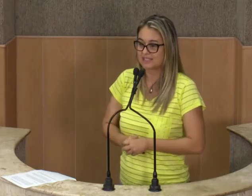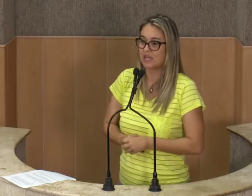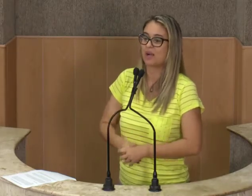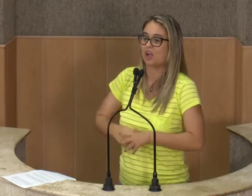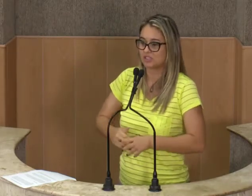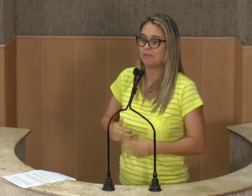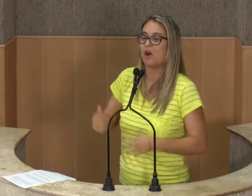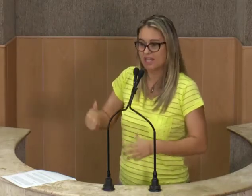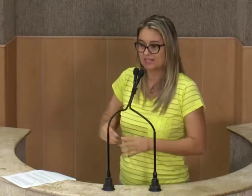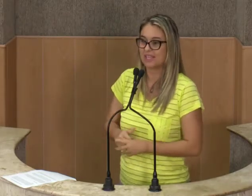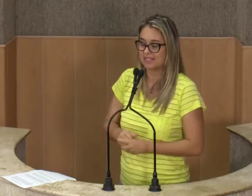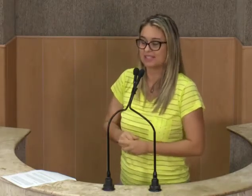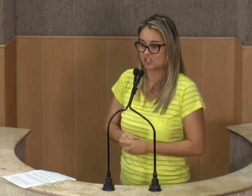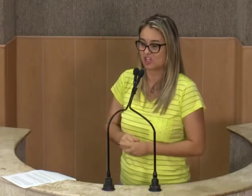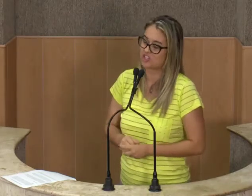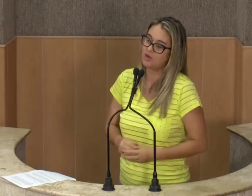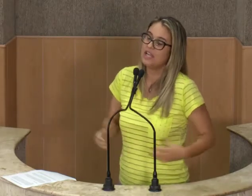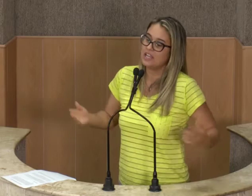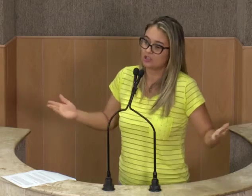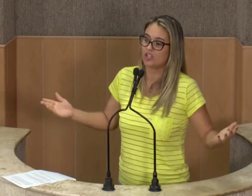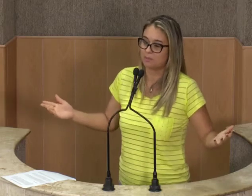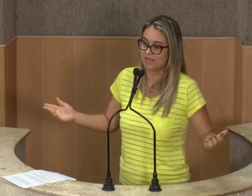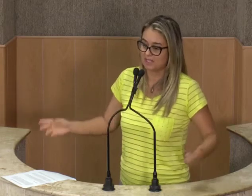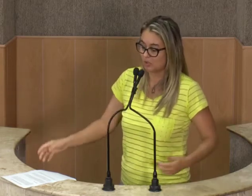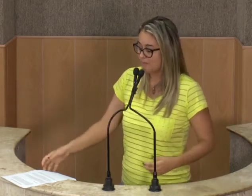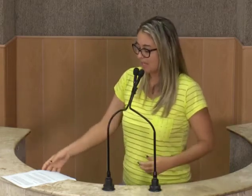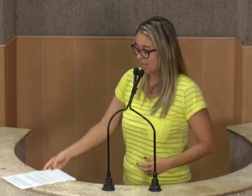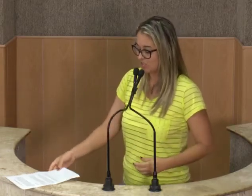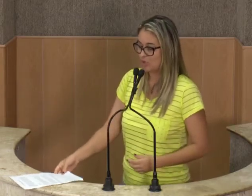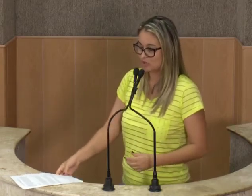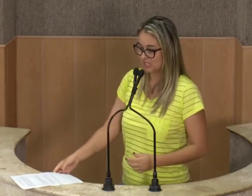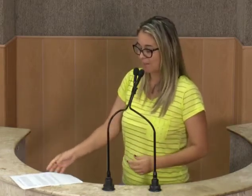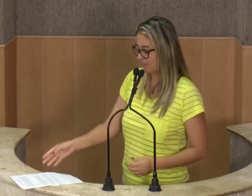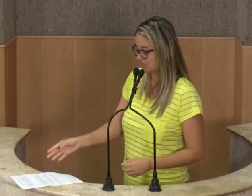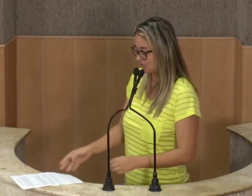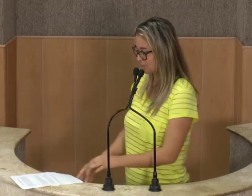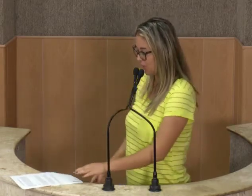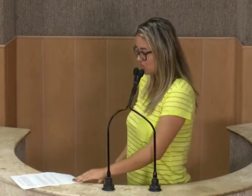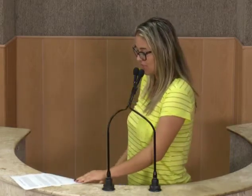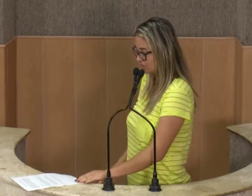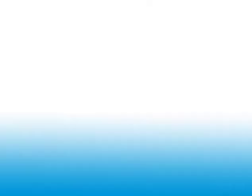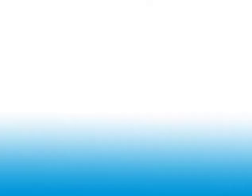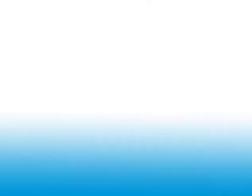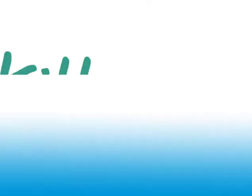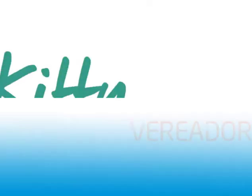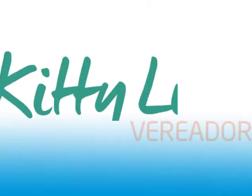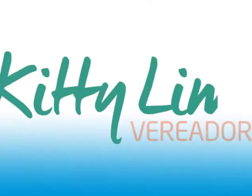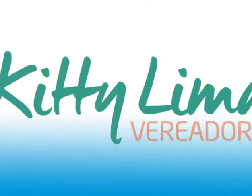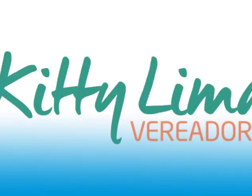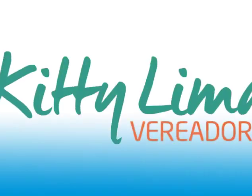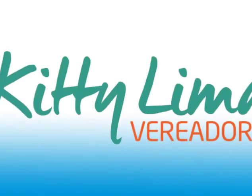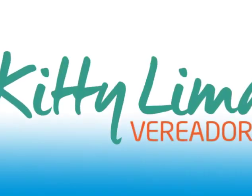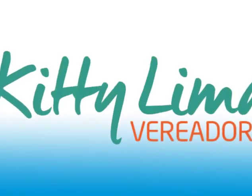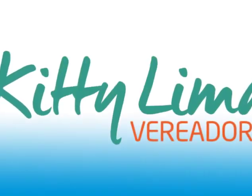que atenção à causa animal ia ter nessa gestão. E eu estou esperando que a gente consiga a aprovação desse projeto.